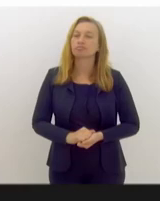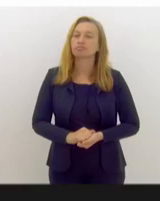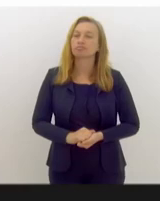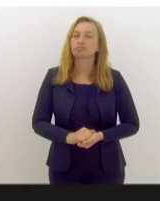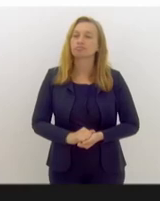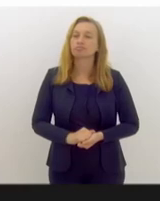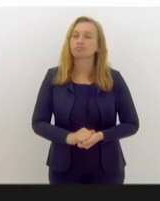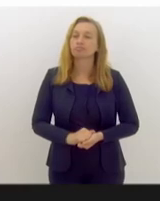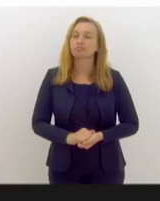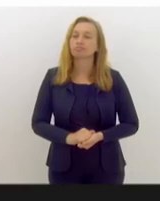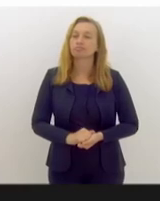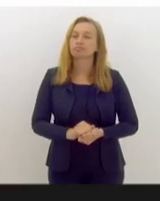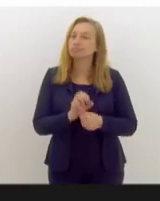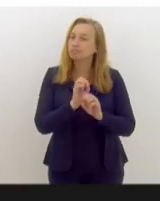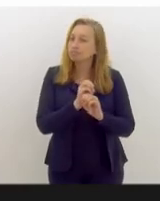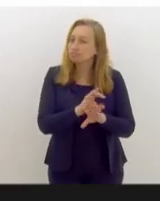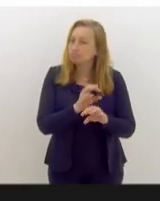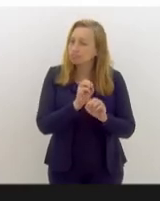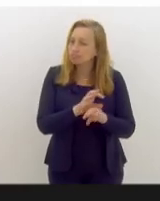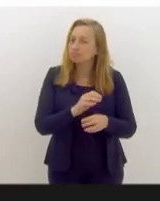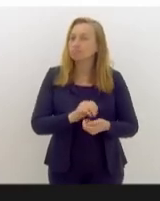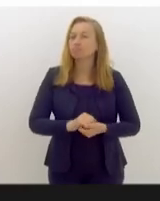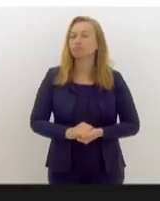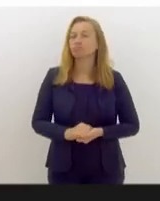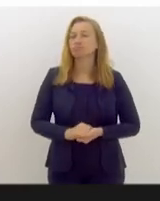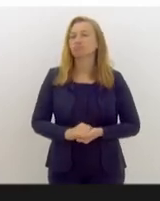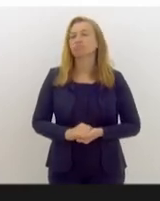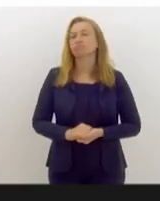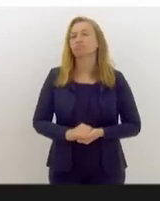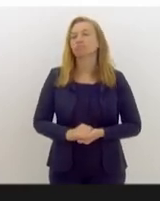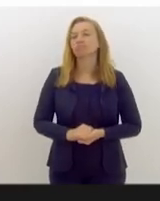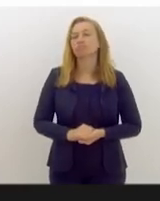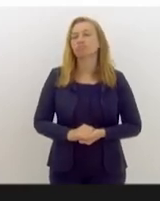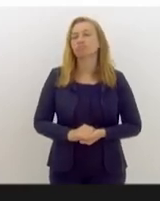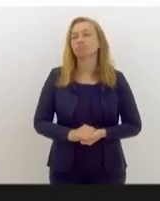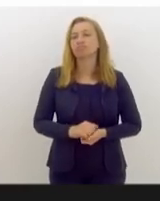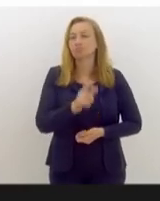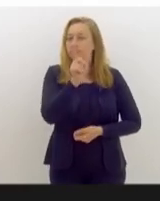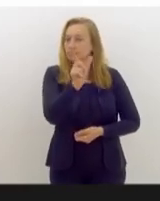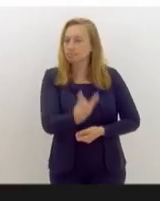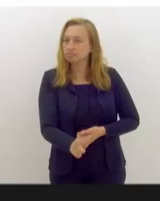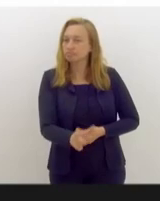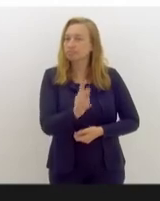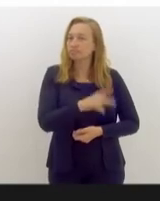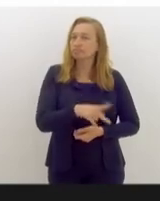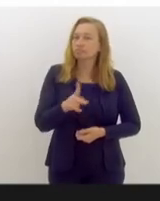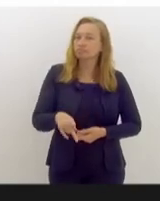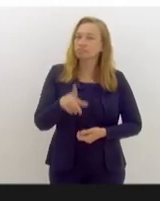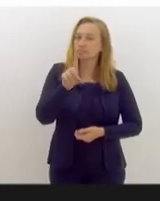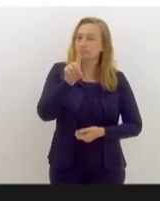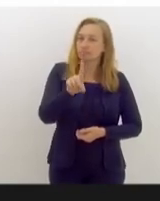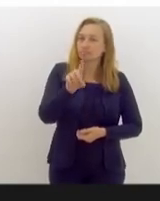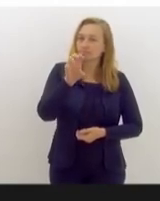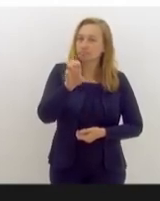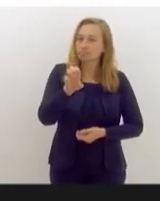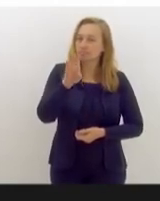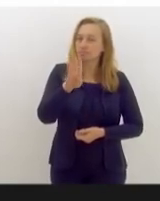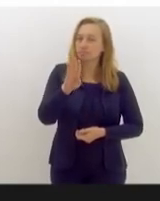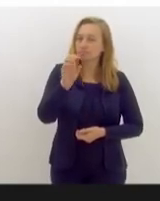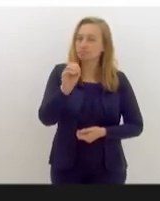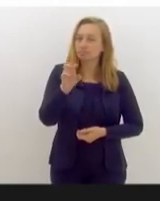ao CAU Educação, as figuras da professora Débora